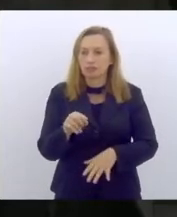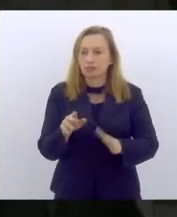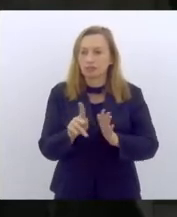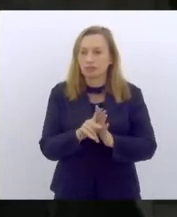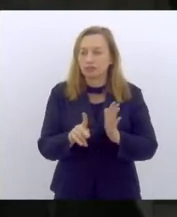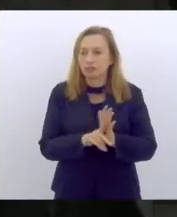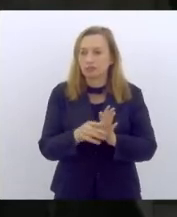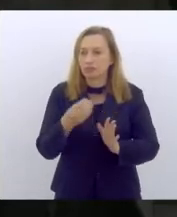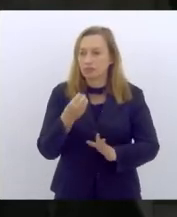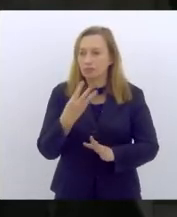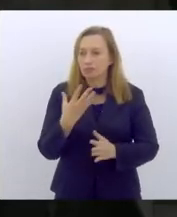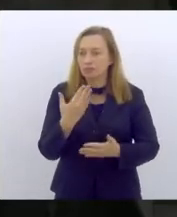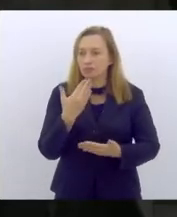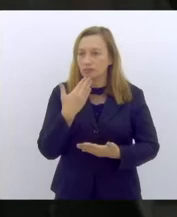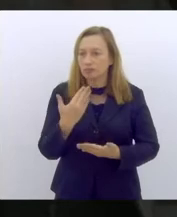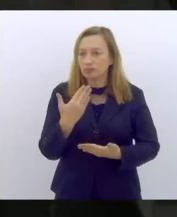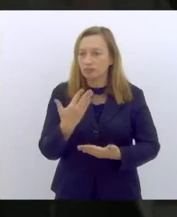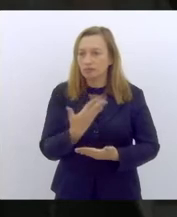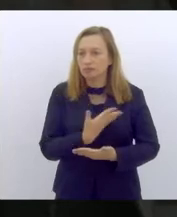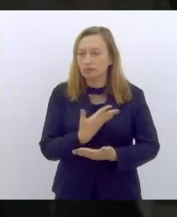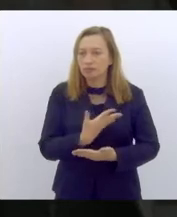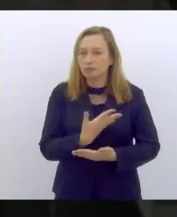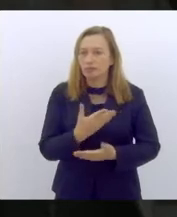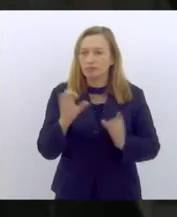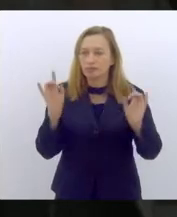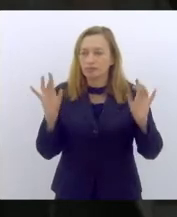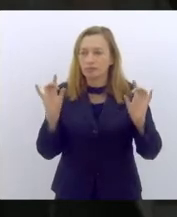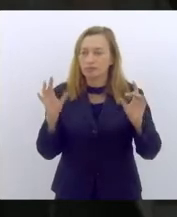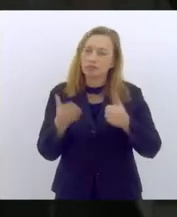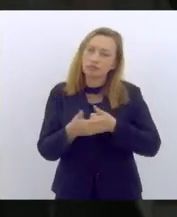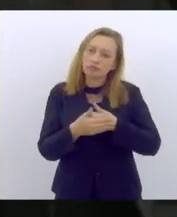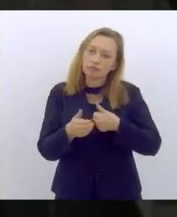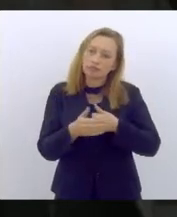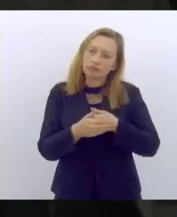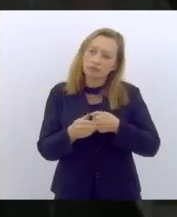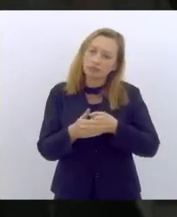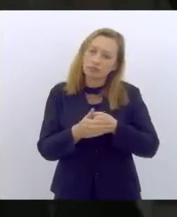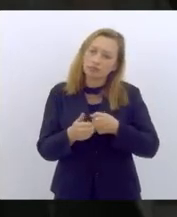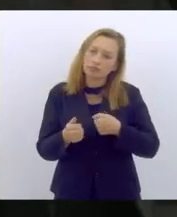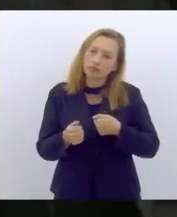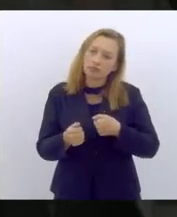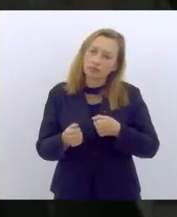e peço aqui aos meus pares especial carinho ao